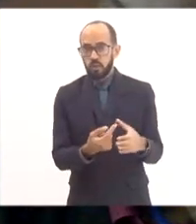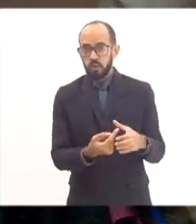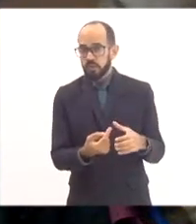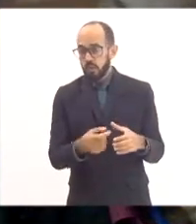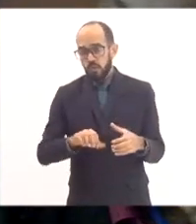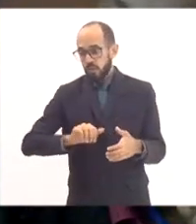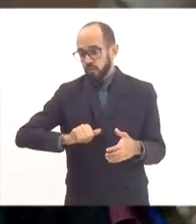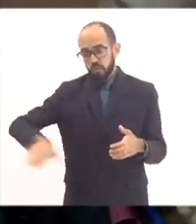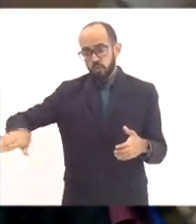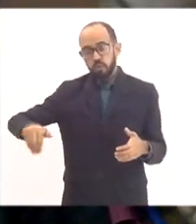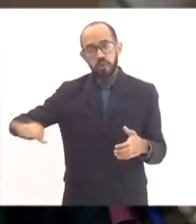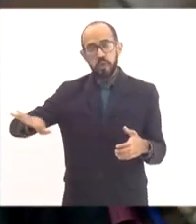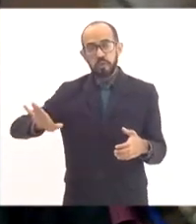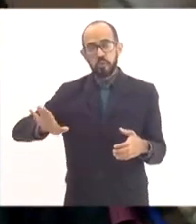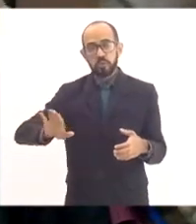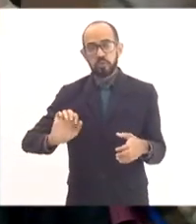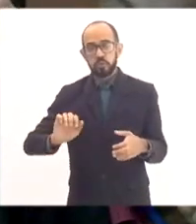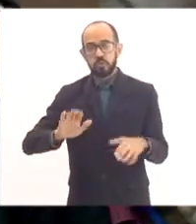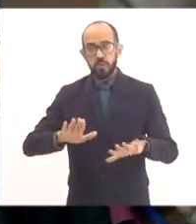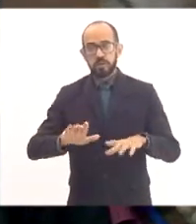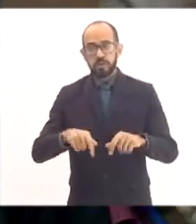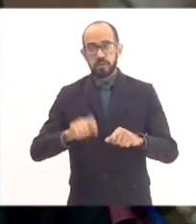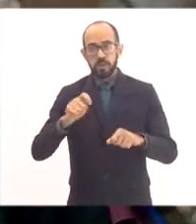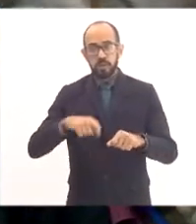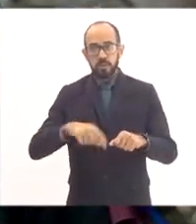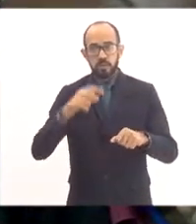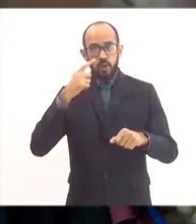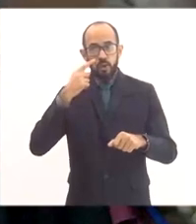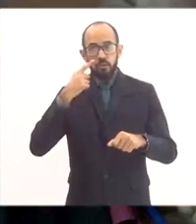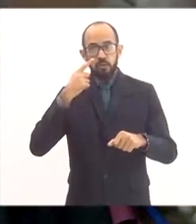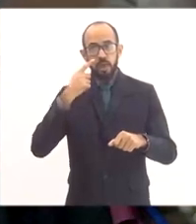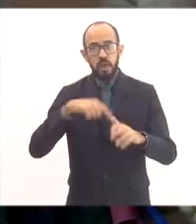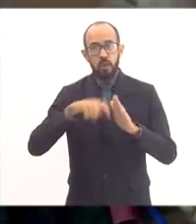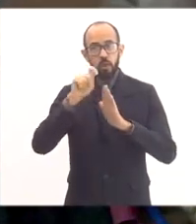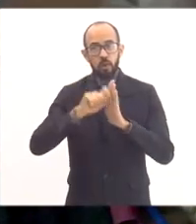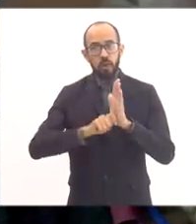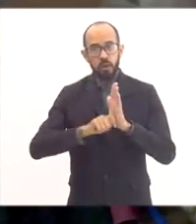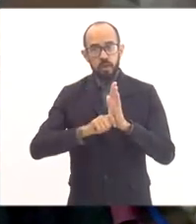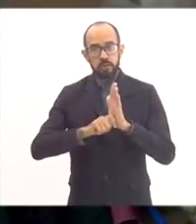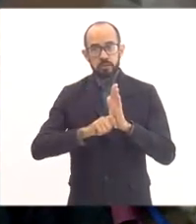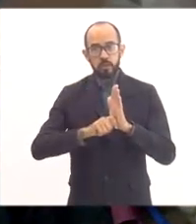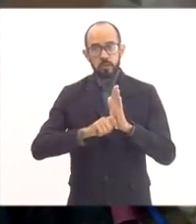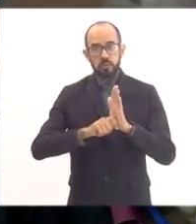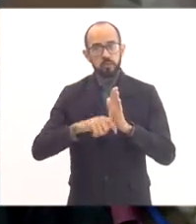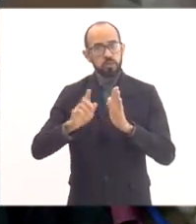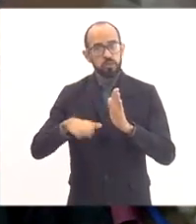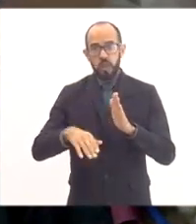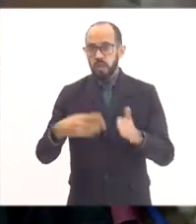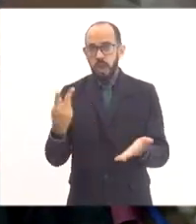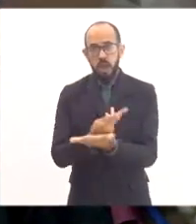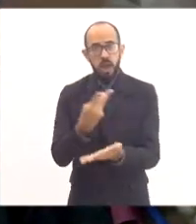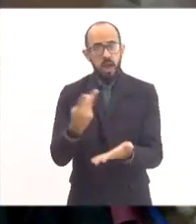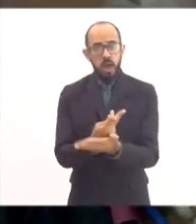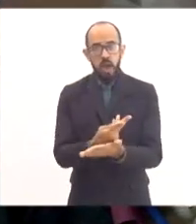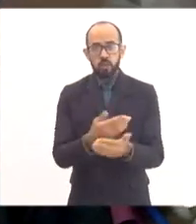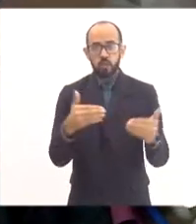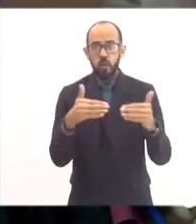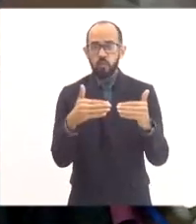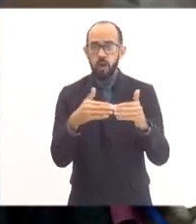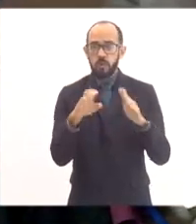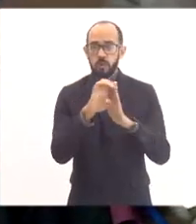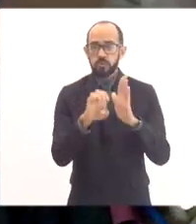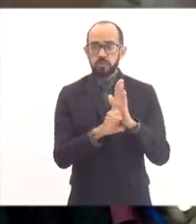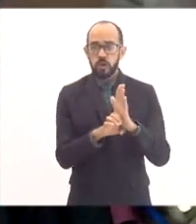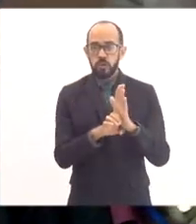ou não, o fato deles terem a redação corrigida já violou o edital. Porque o edital disse que quem não teve a redação corrigida inicialmente